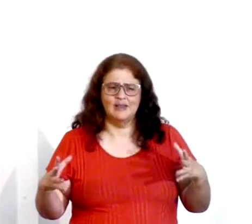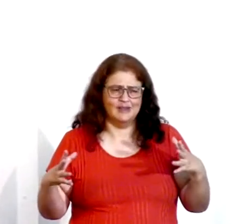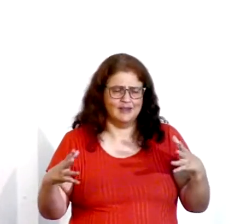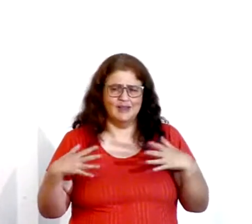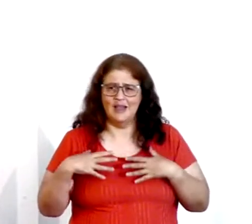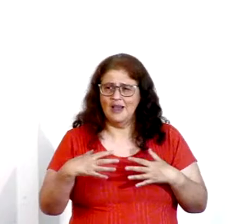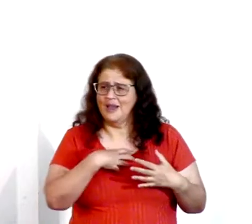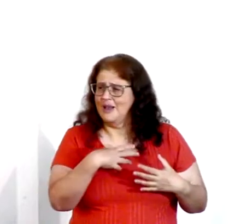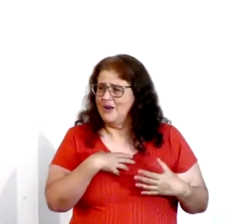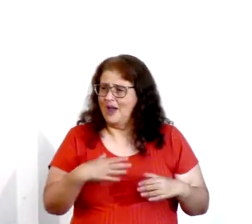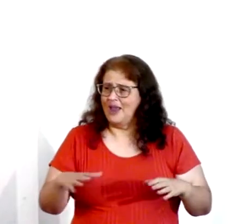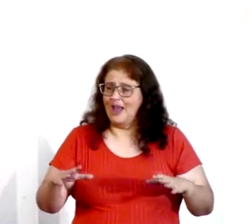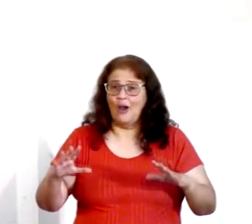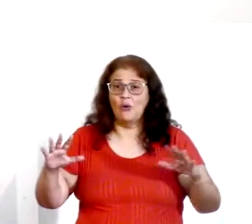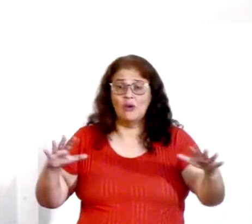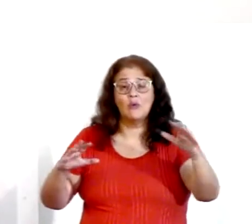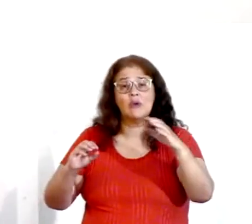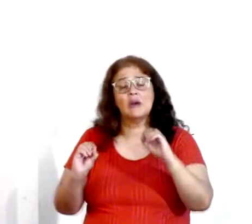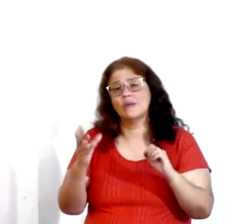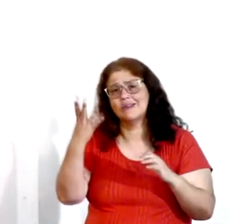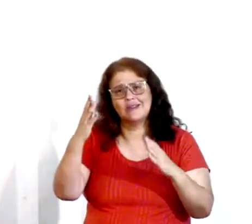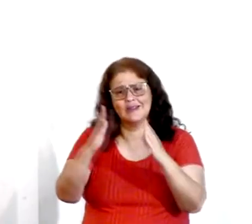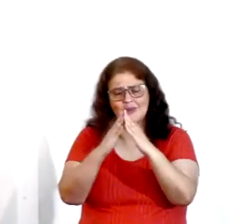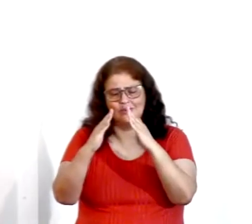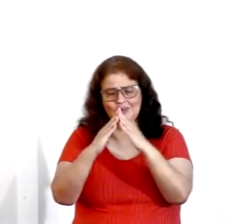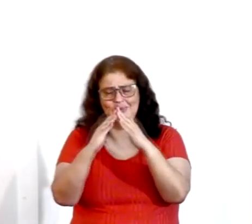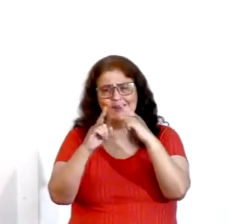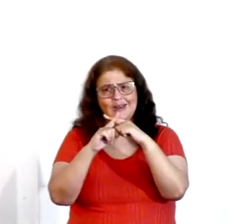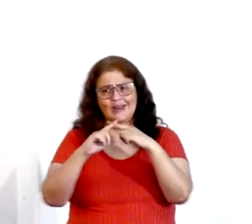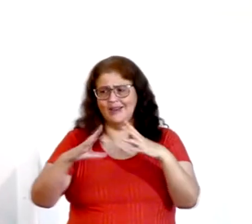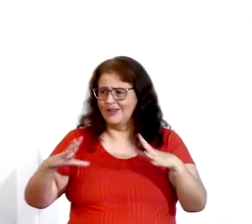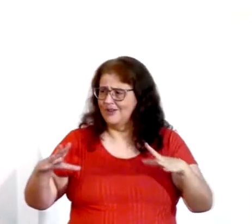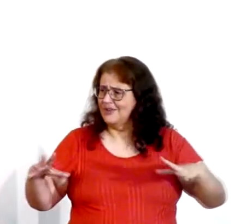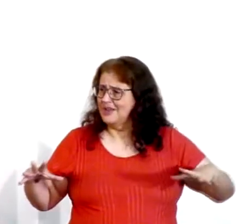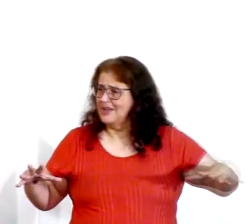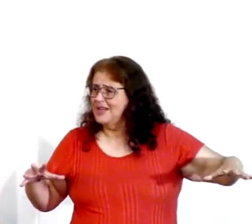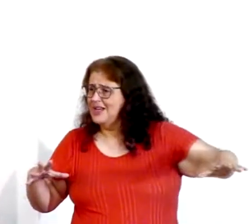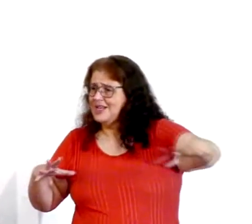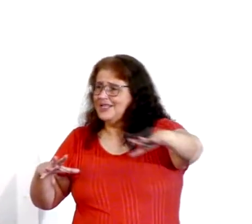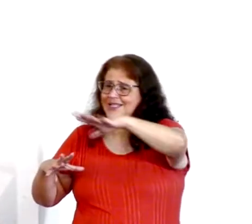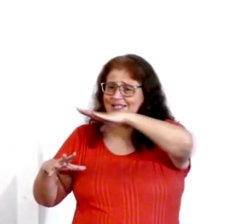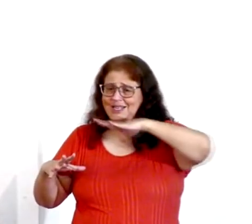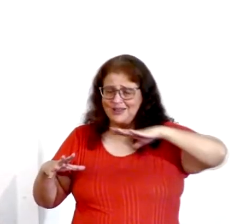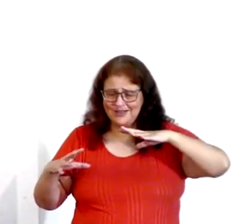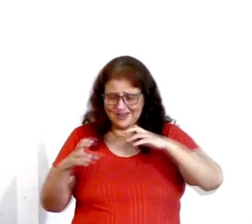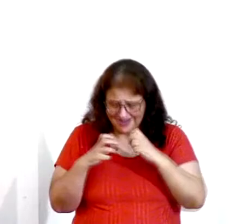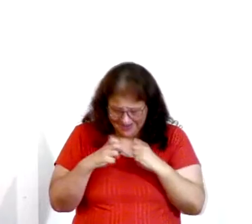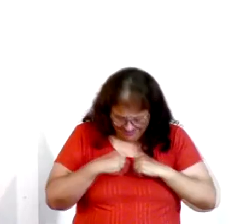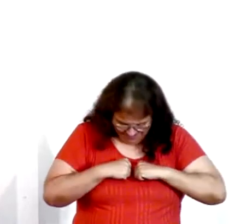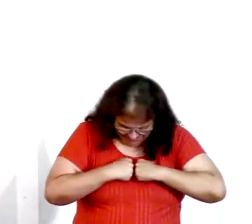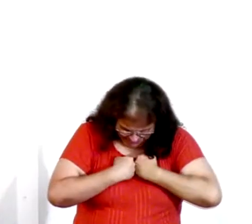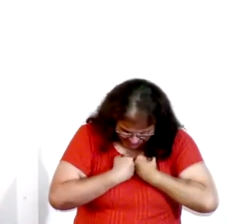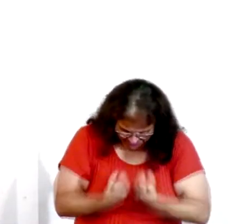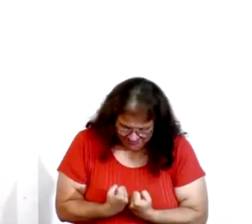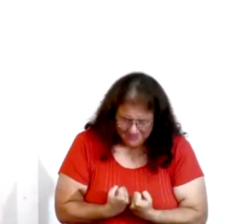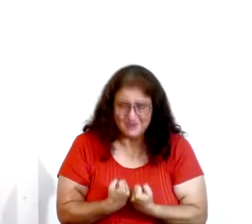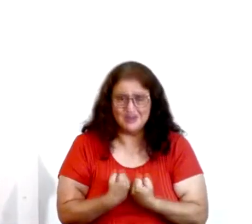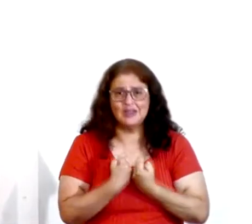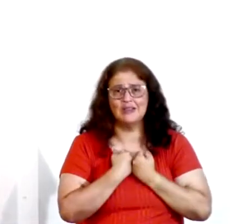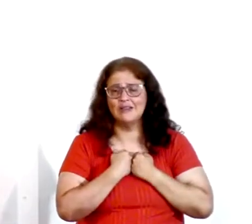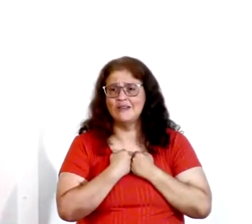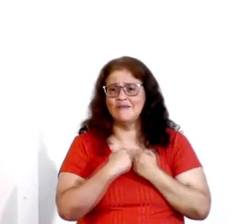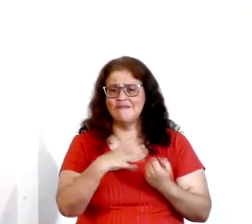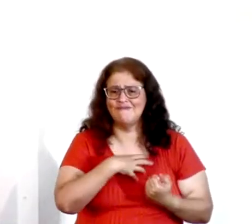igreja. E o que havia no meio deles não era gritos,